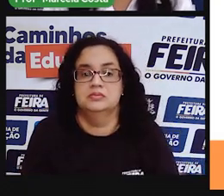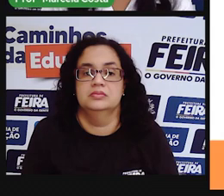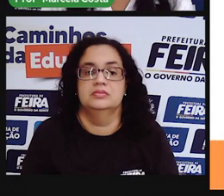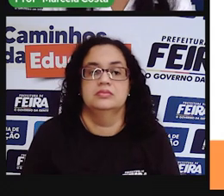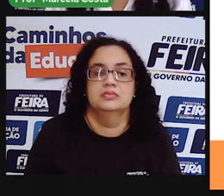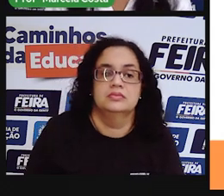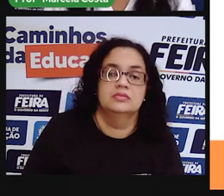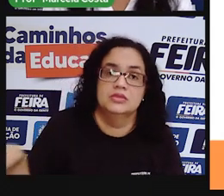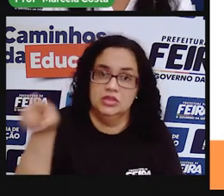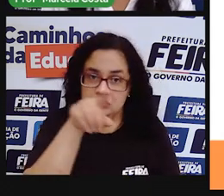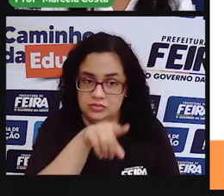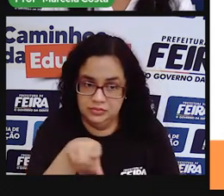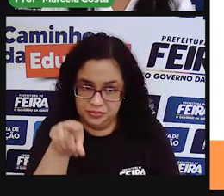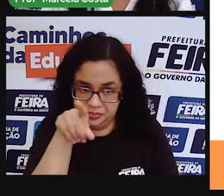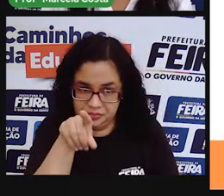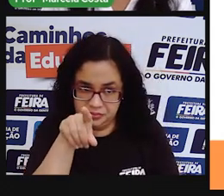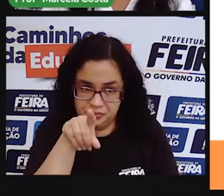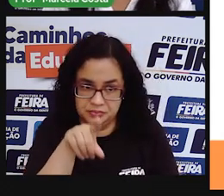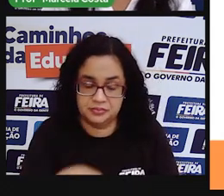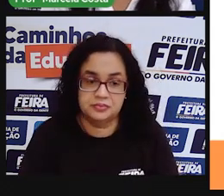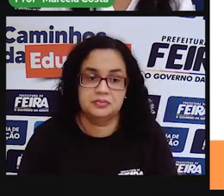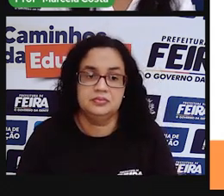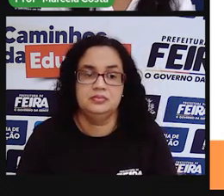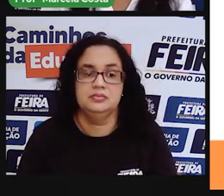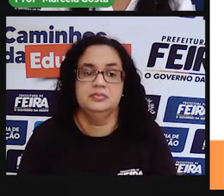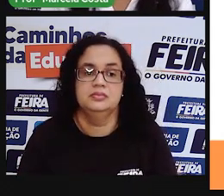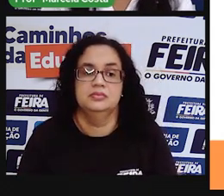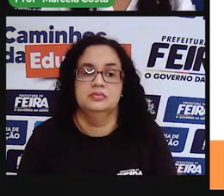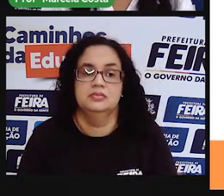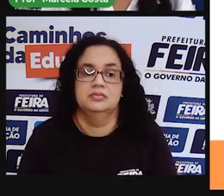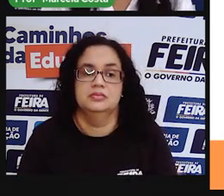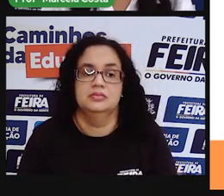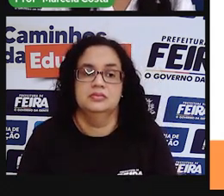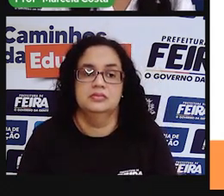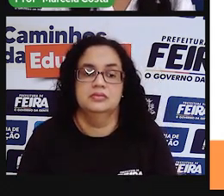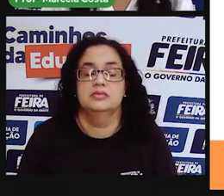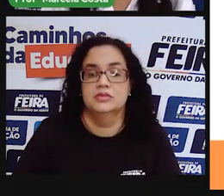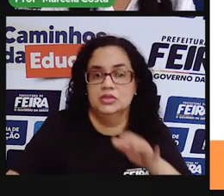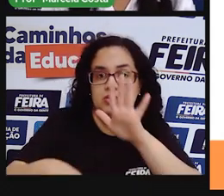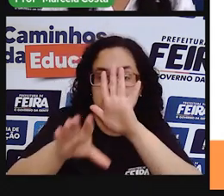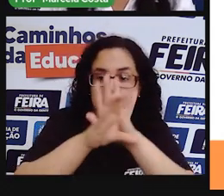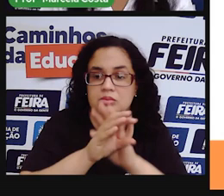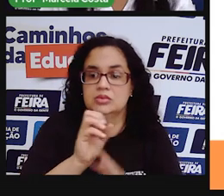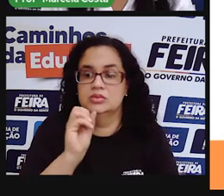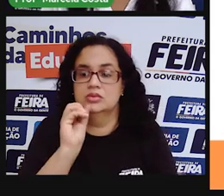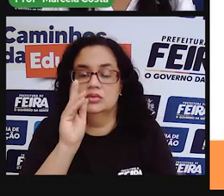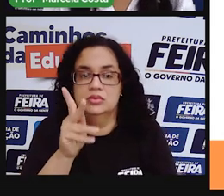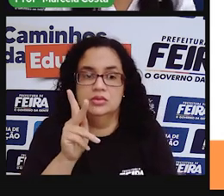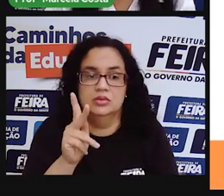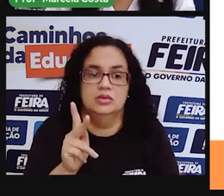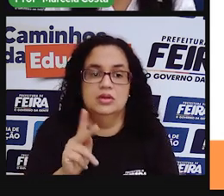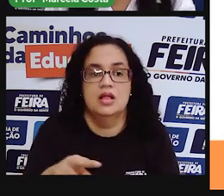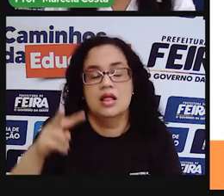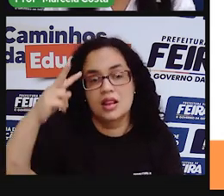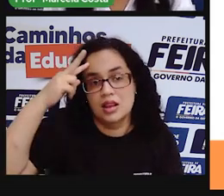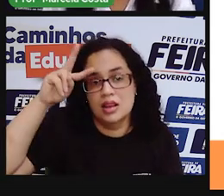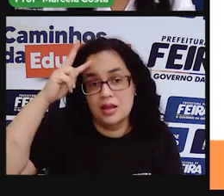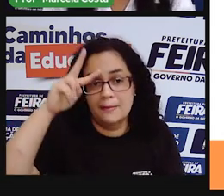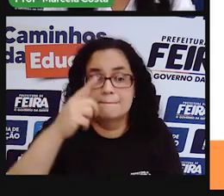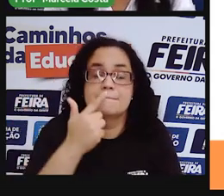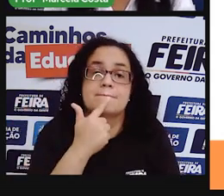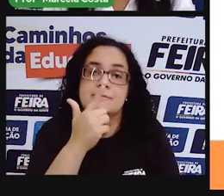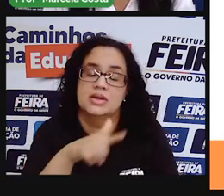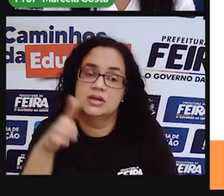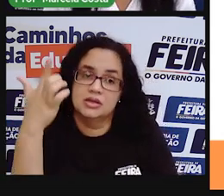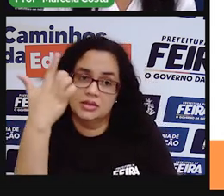você vai fazer na sua casa uma tabelinha com esses símbolos, tá bom? Lembra, crianças, que esse símbolo se repete na